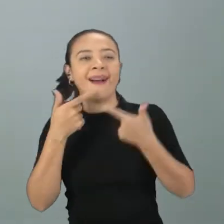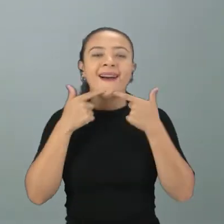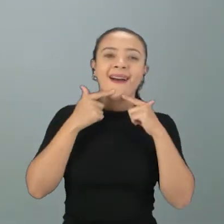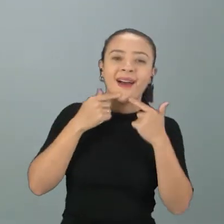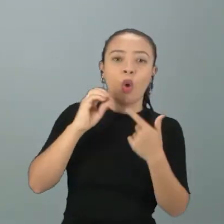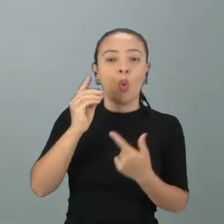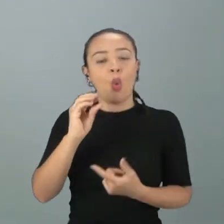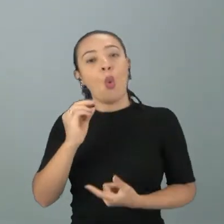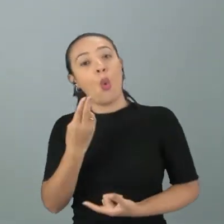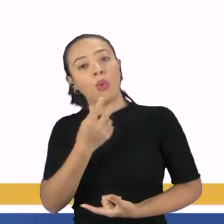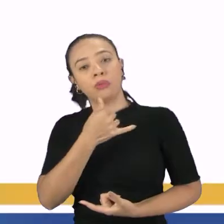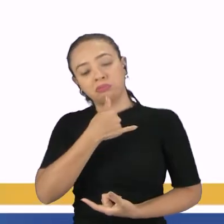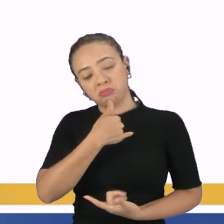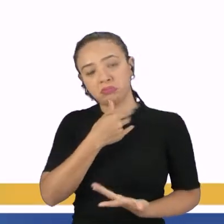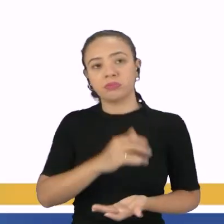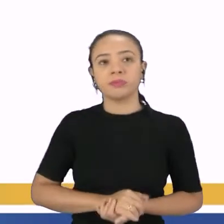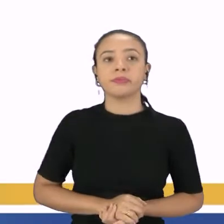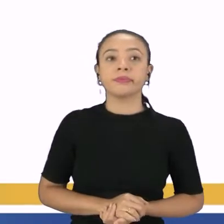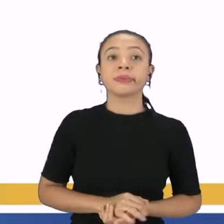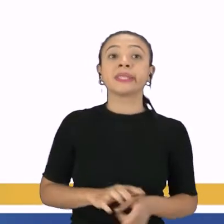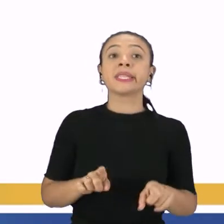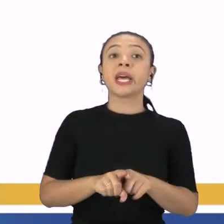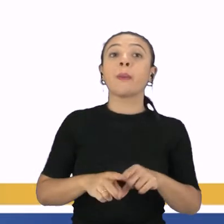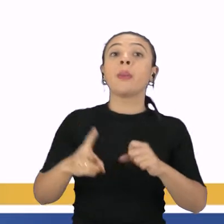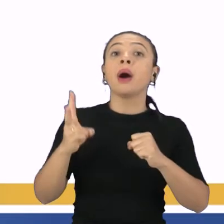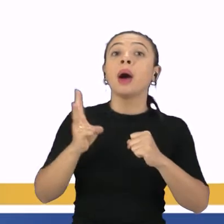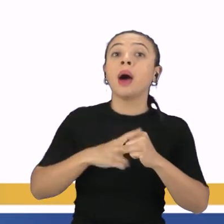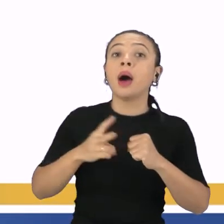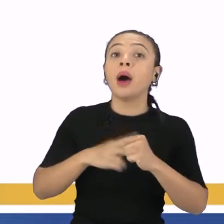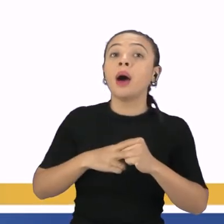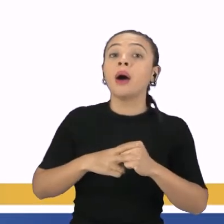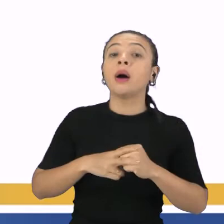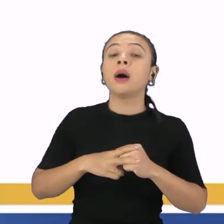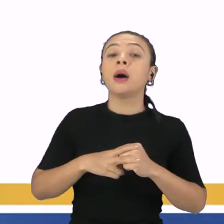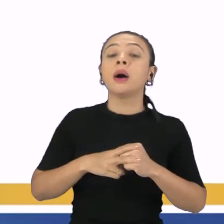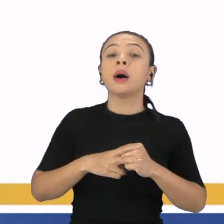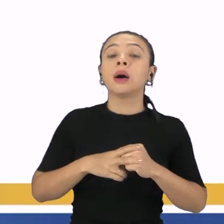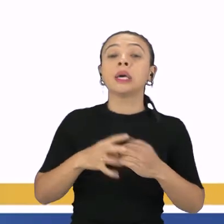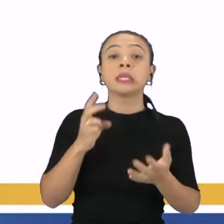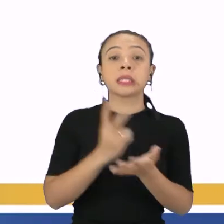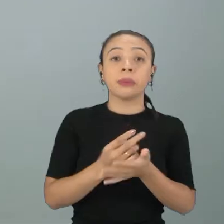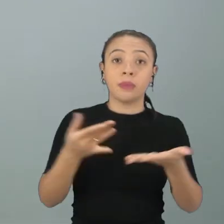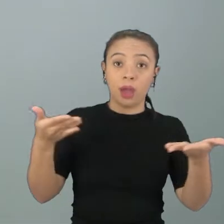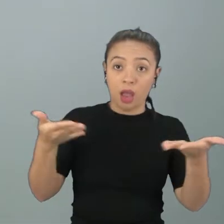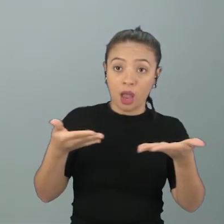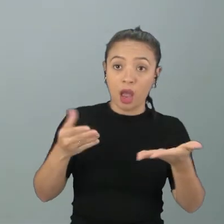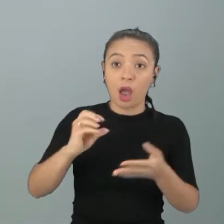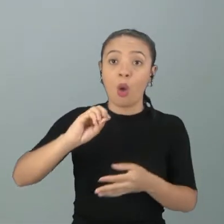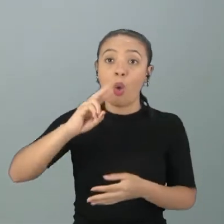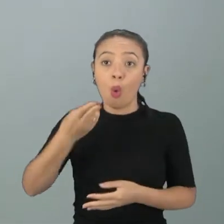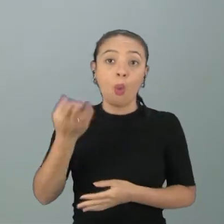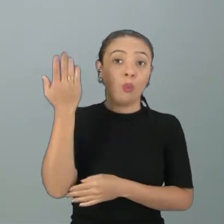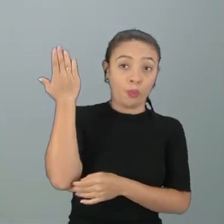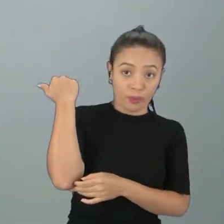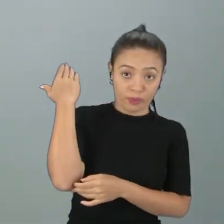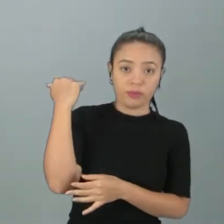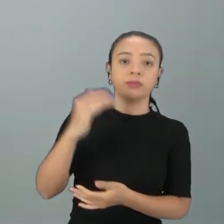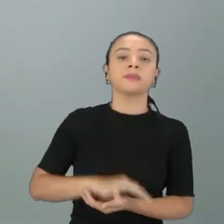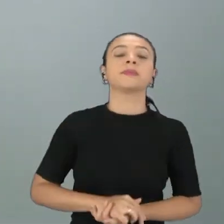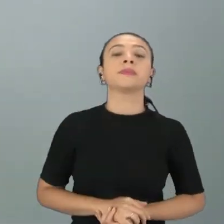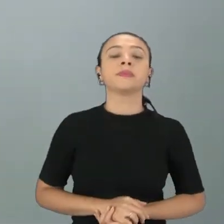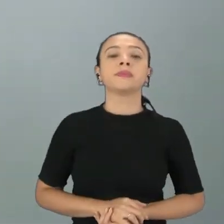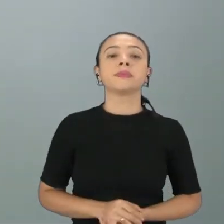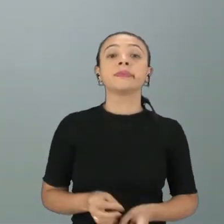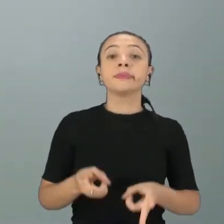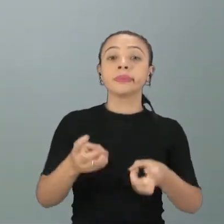característica. Verbos flexionados no presente ou no pretérito, passado. Vejam que nós vimos